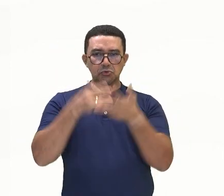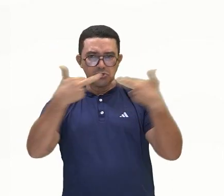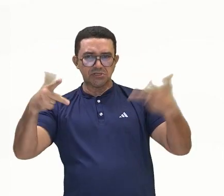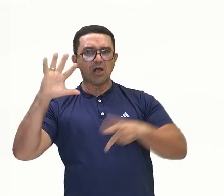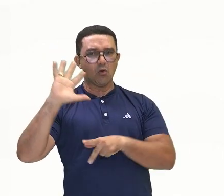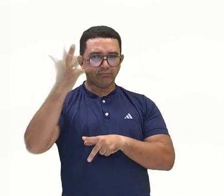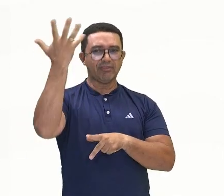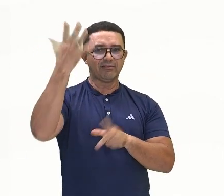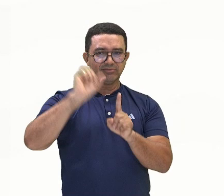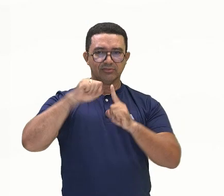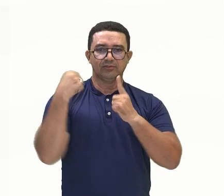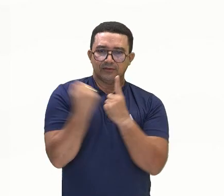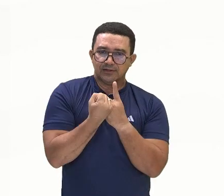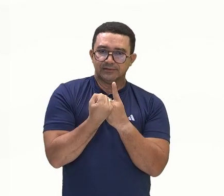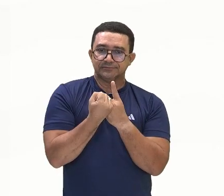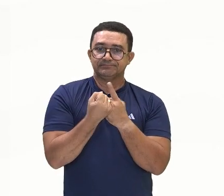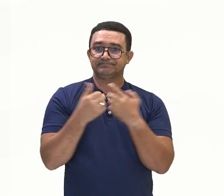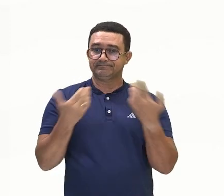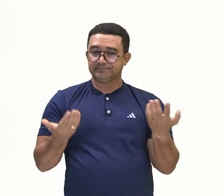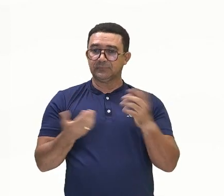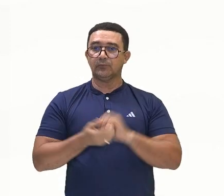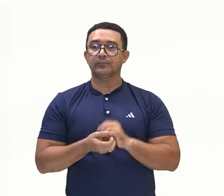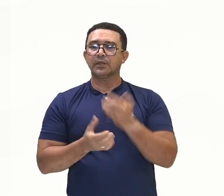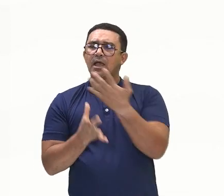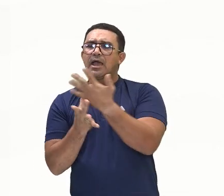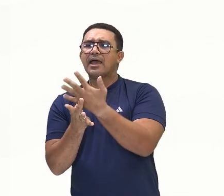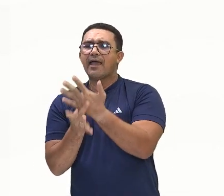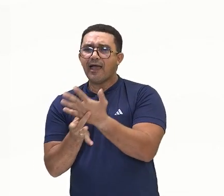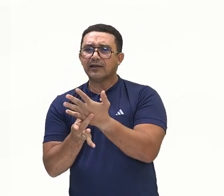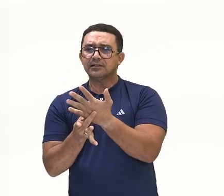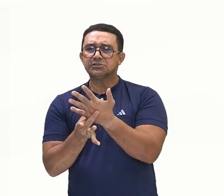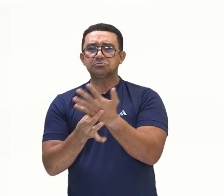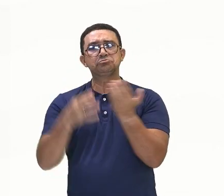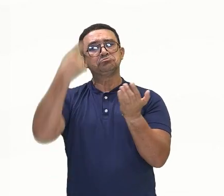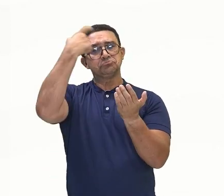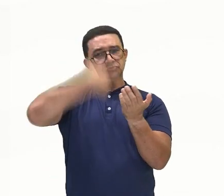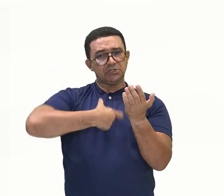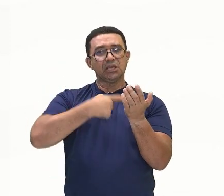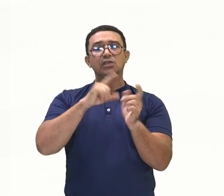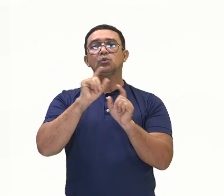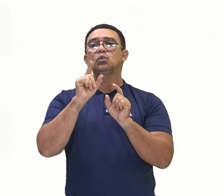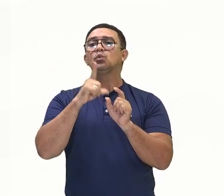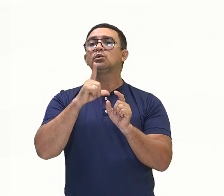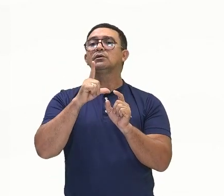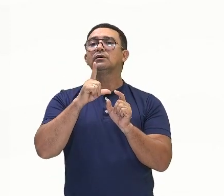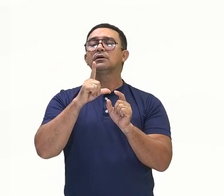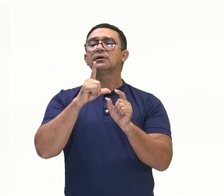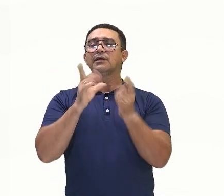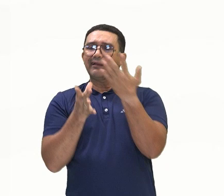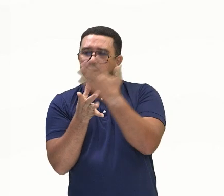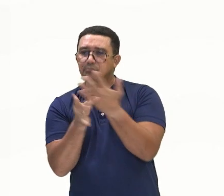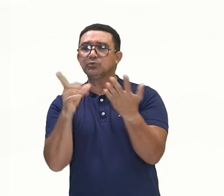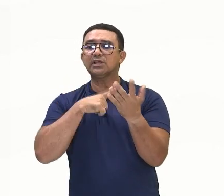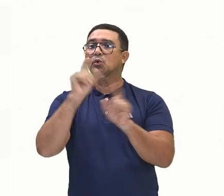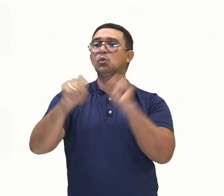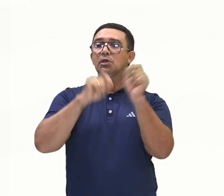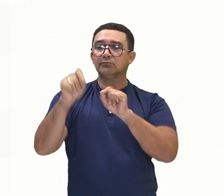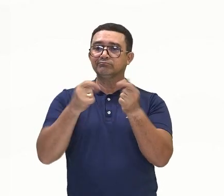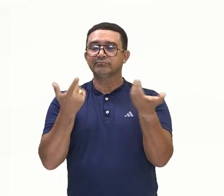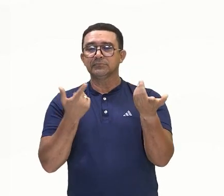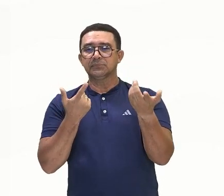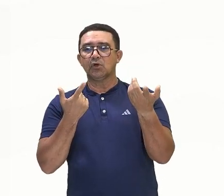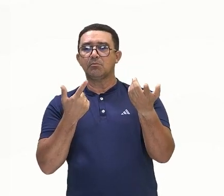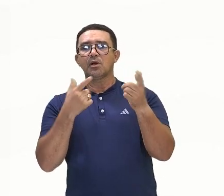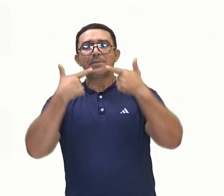Eu vou ter aqui, olha uma diferença, lá no realismo, eu tenho a presença da forma culta. Aqui não, eu